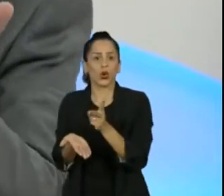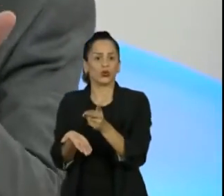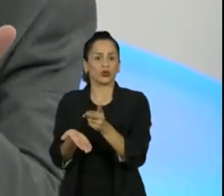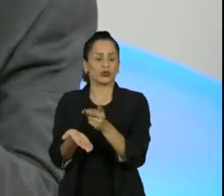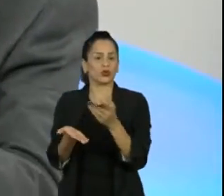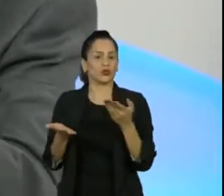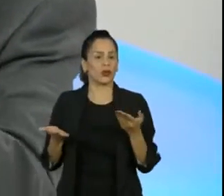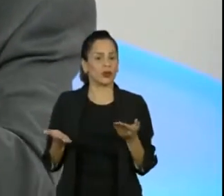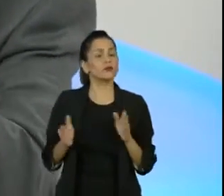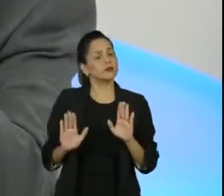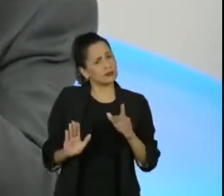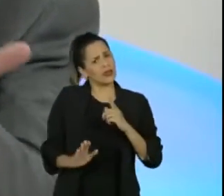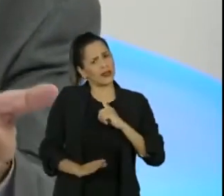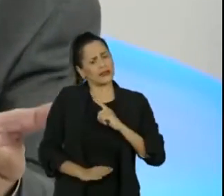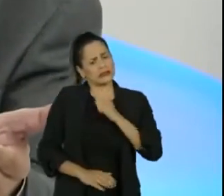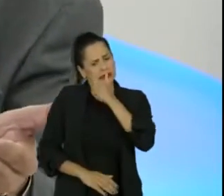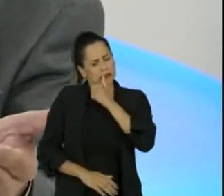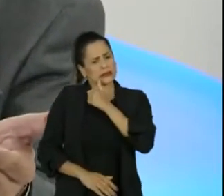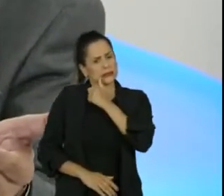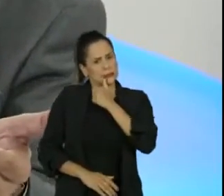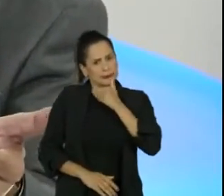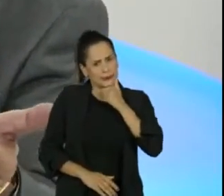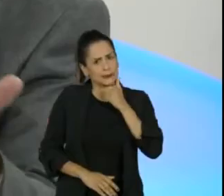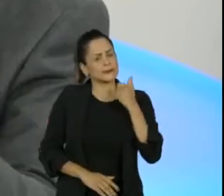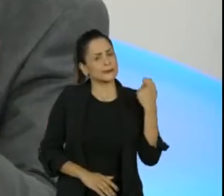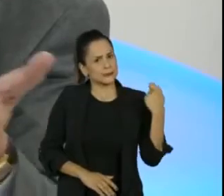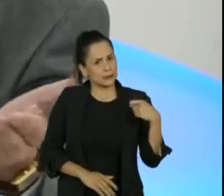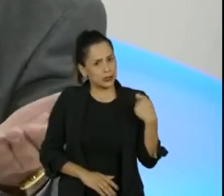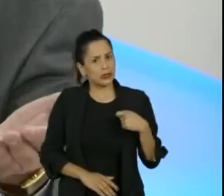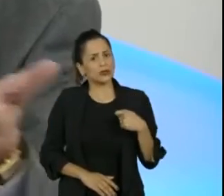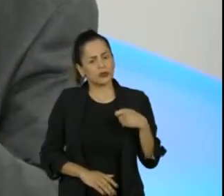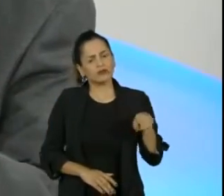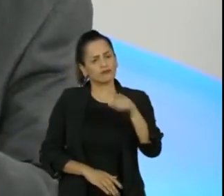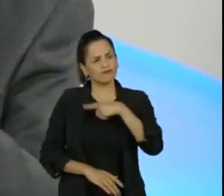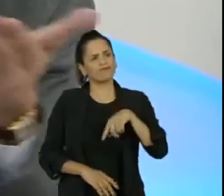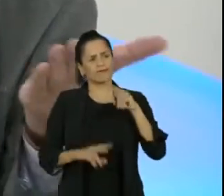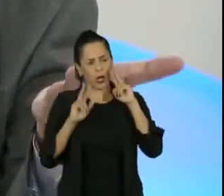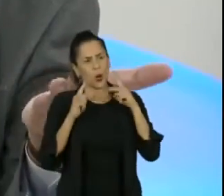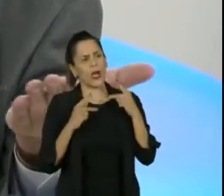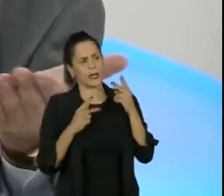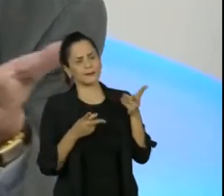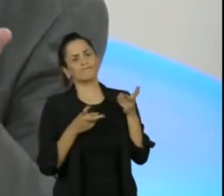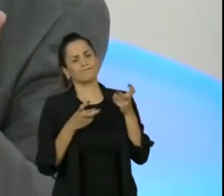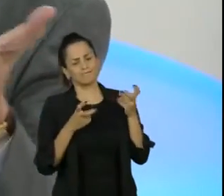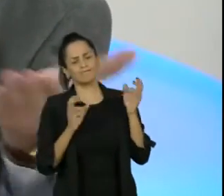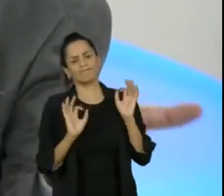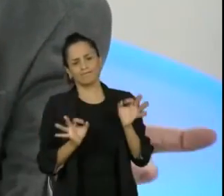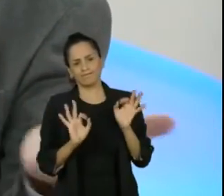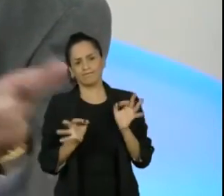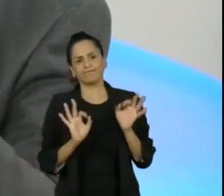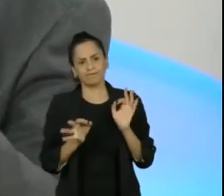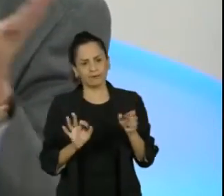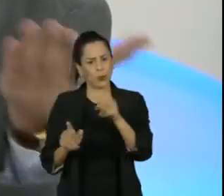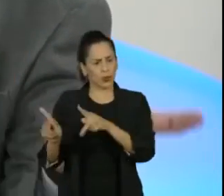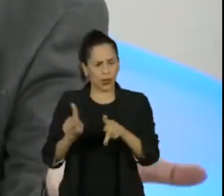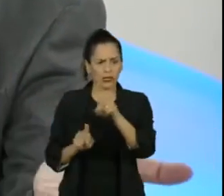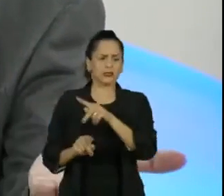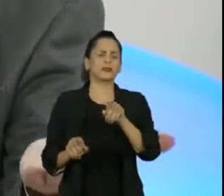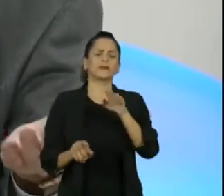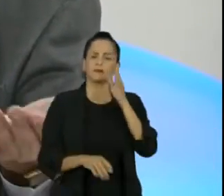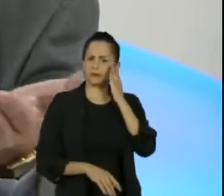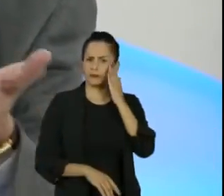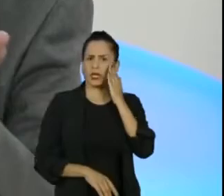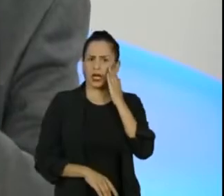feito um sacrifício. É conhecido esse sacrifício pelo povo brasileiro, eu acho que todo mundo de boa fé sabe que foi